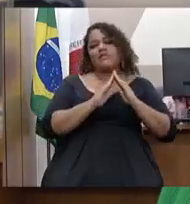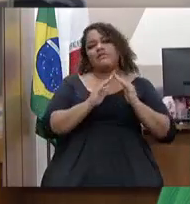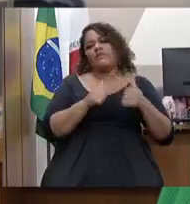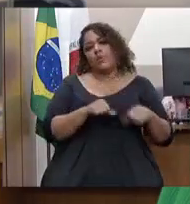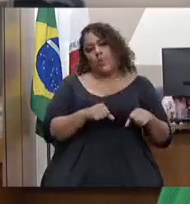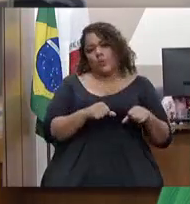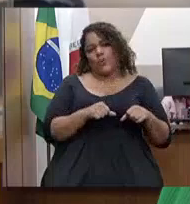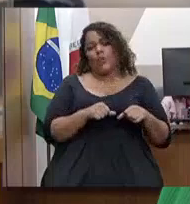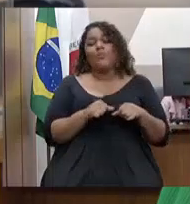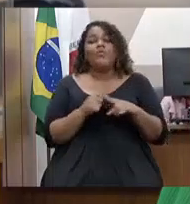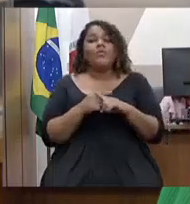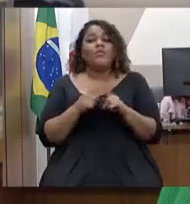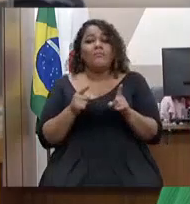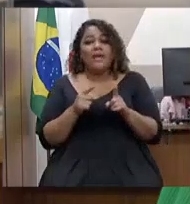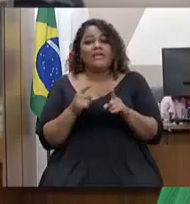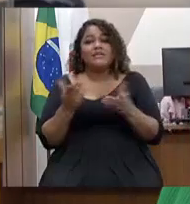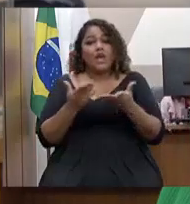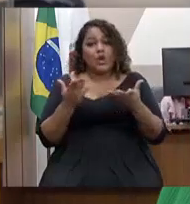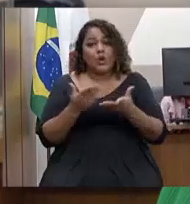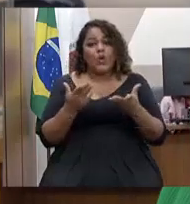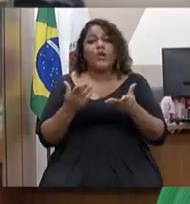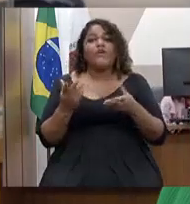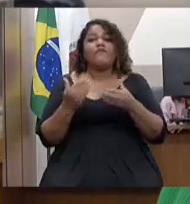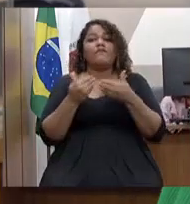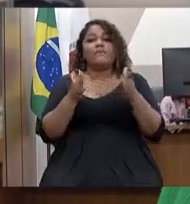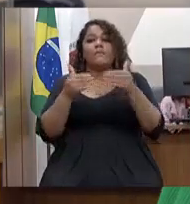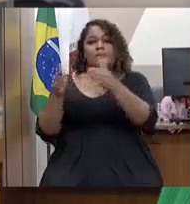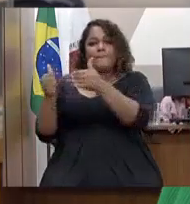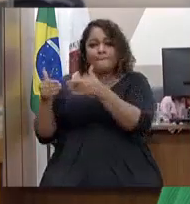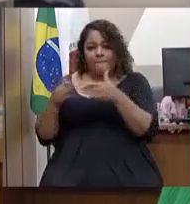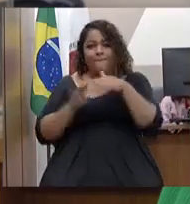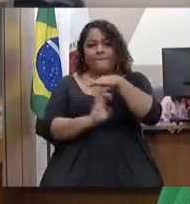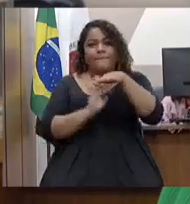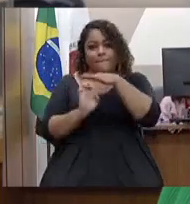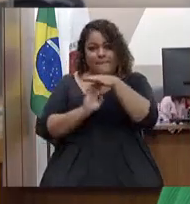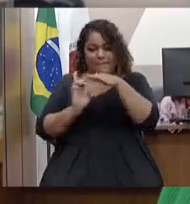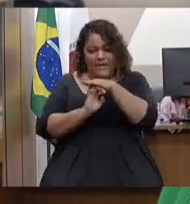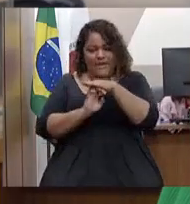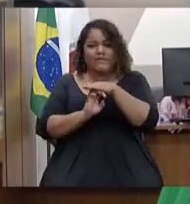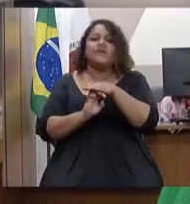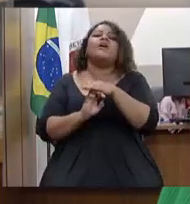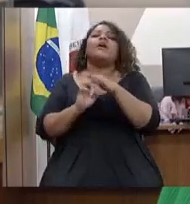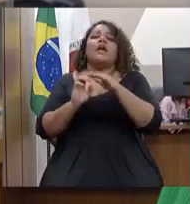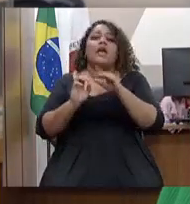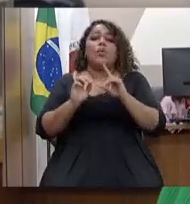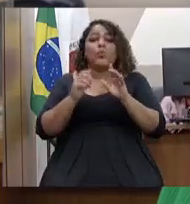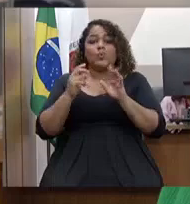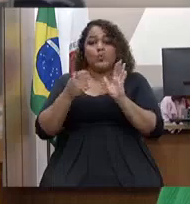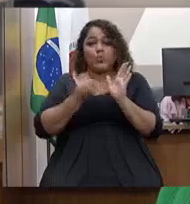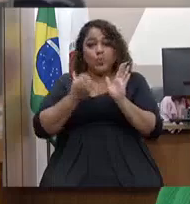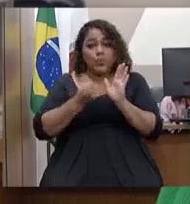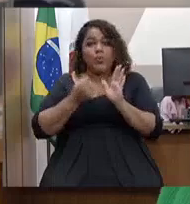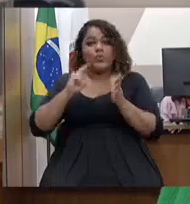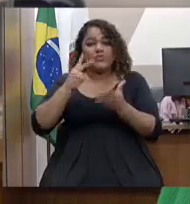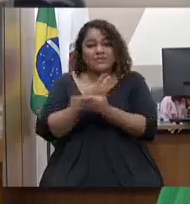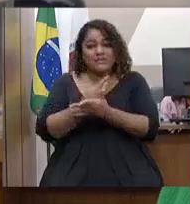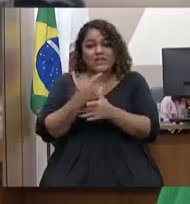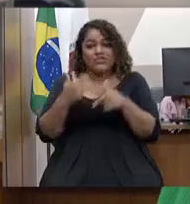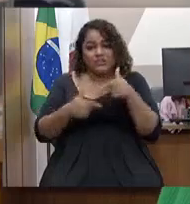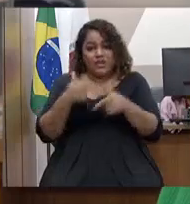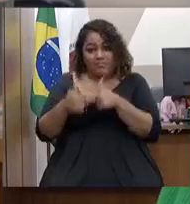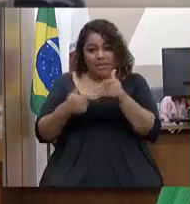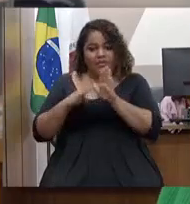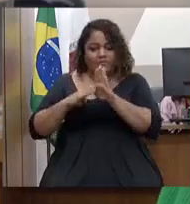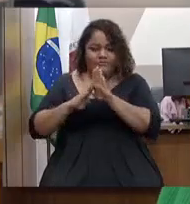nova alta nos casos registrados segundo o último anuário estatístico de acidente de trabalho eu gosto dos números